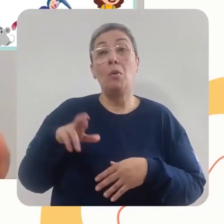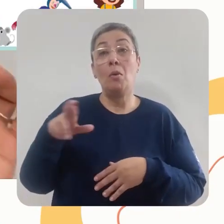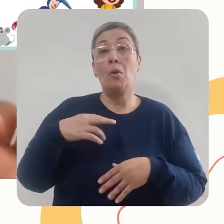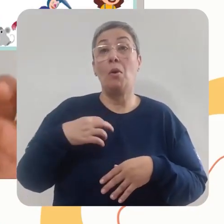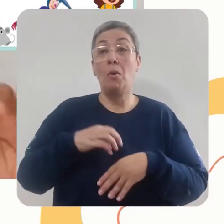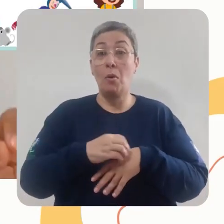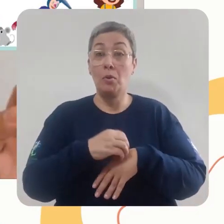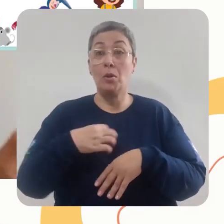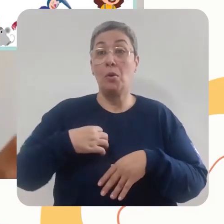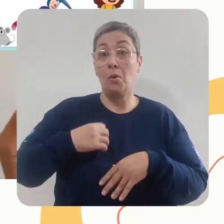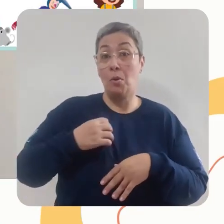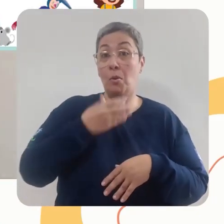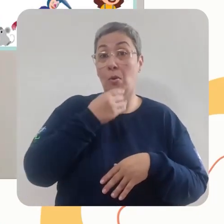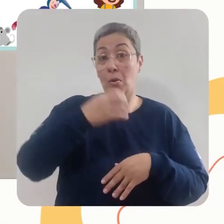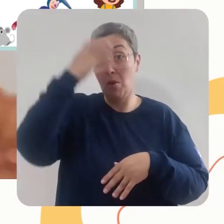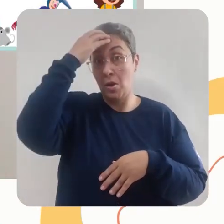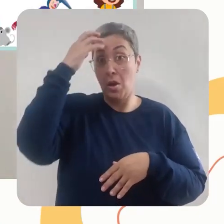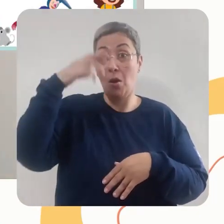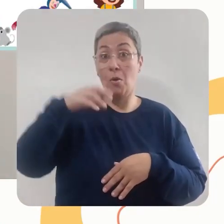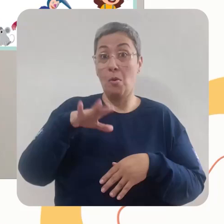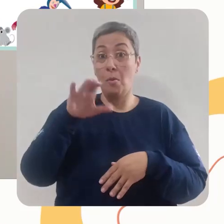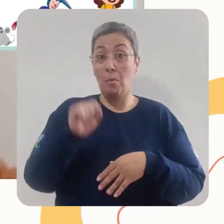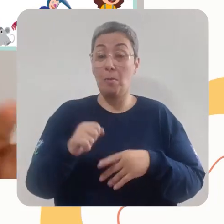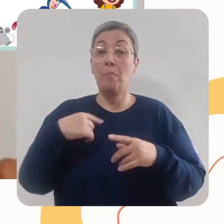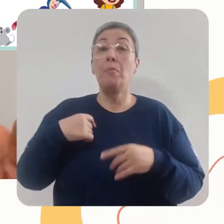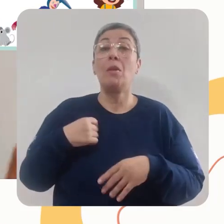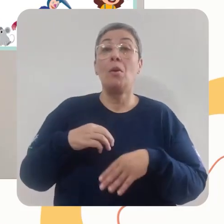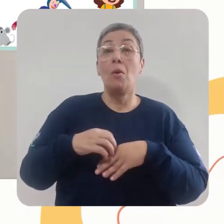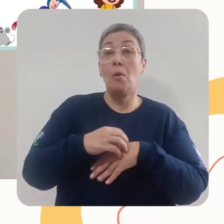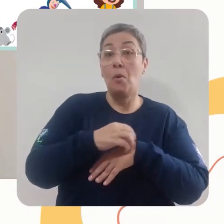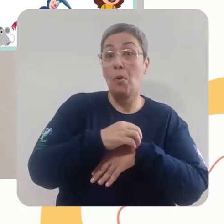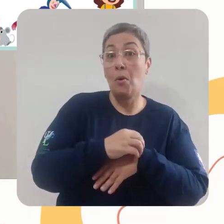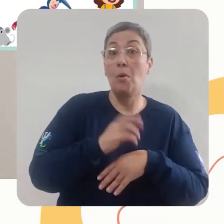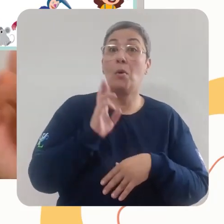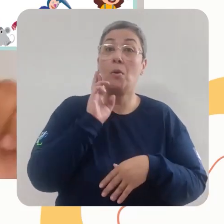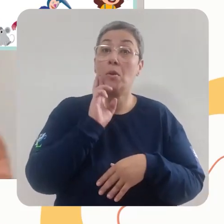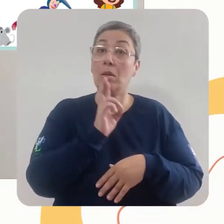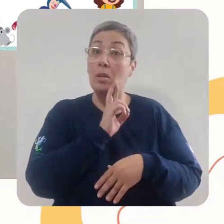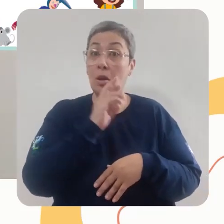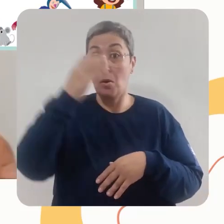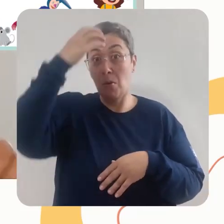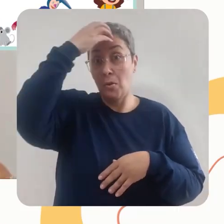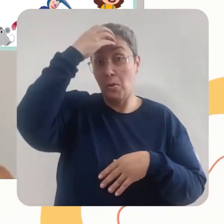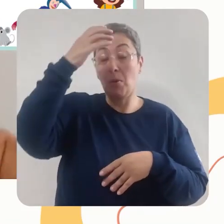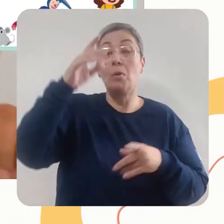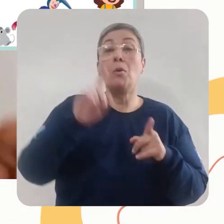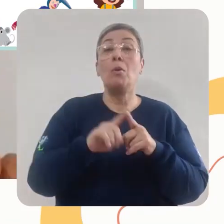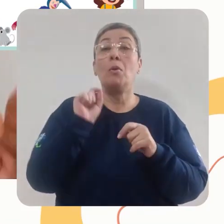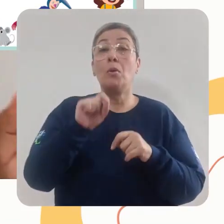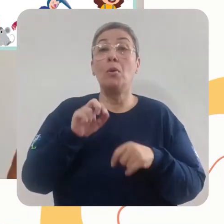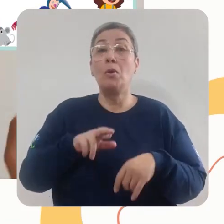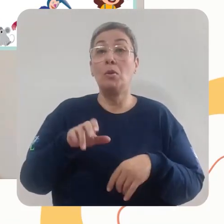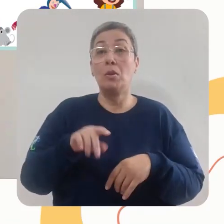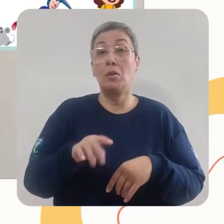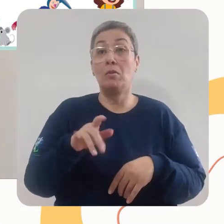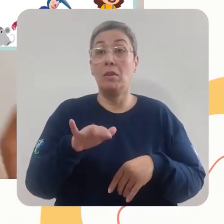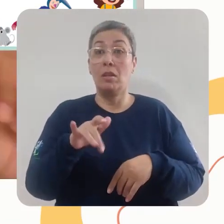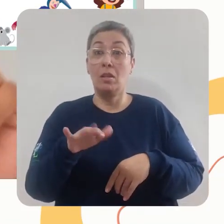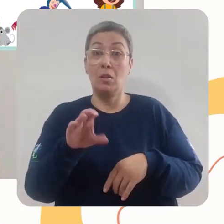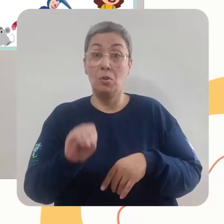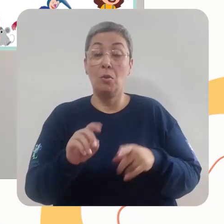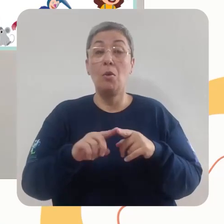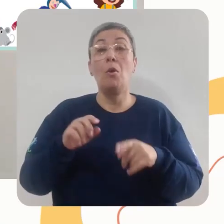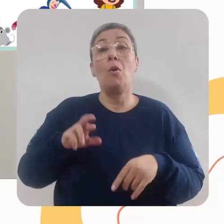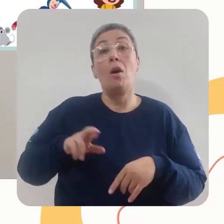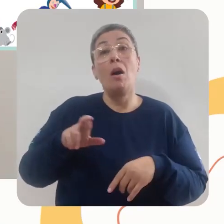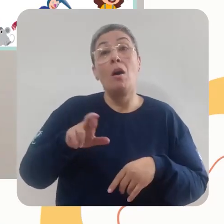O rato roeu a roupa do rei de Roma. O rato roeu a roupa do rei da Rússia. O rato roeu a roupa do rodovalho.